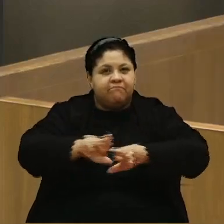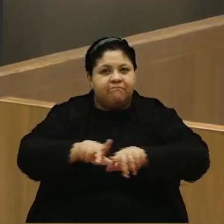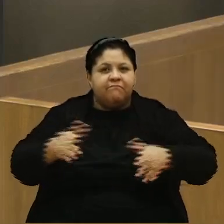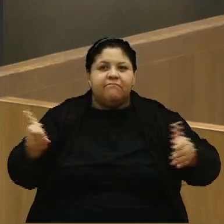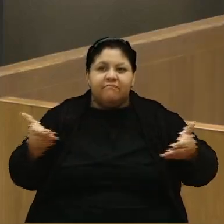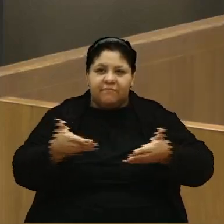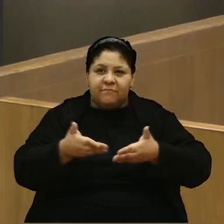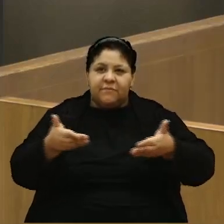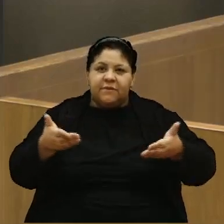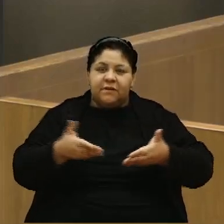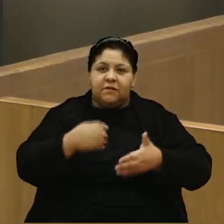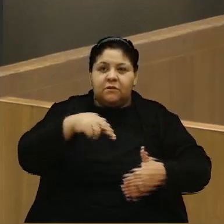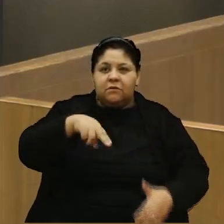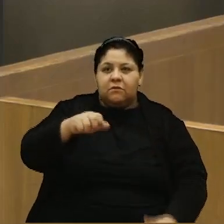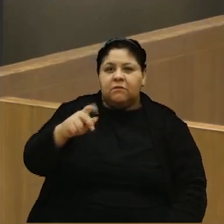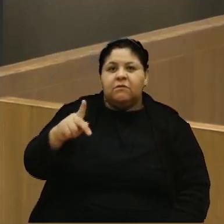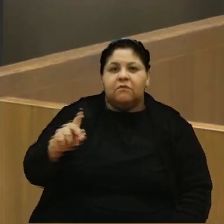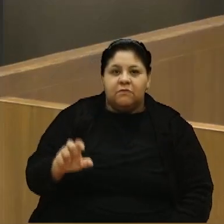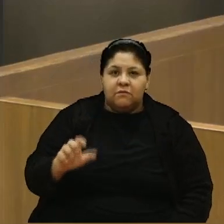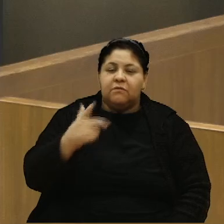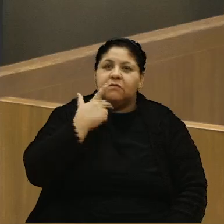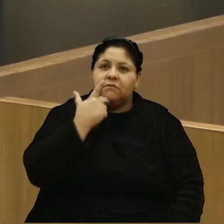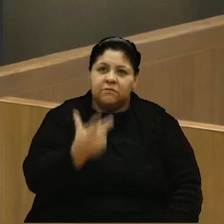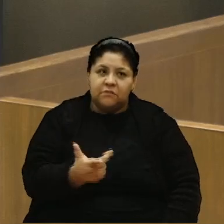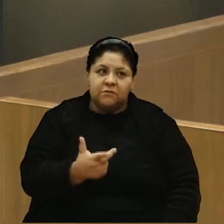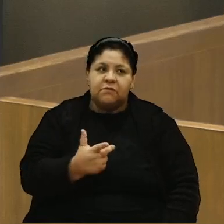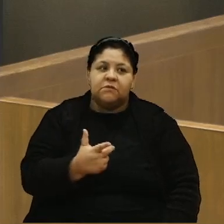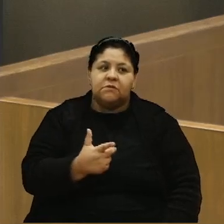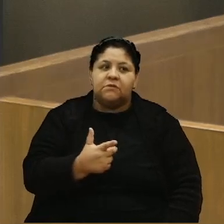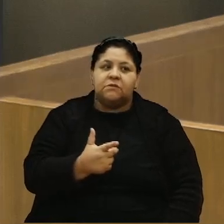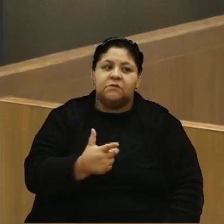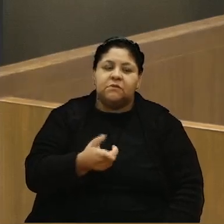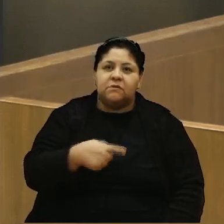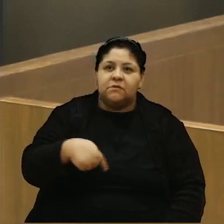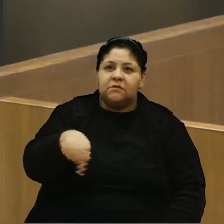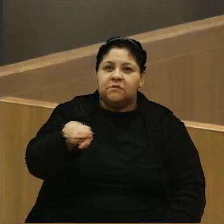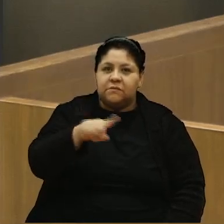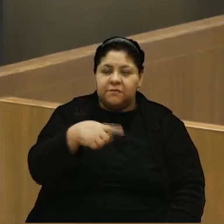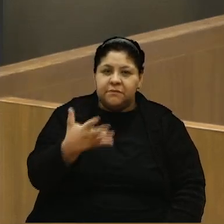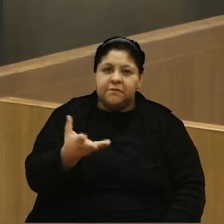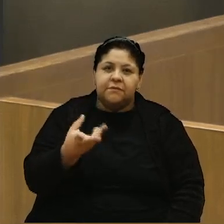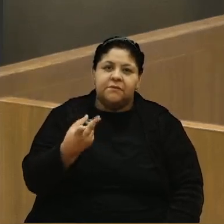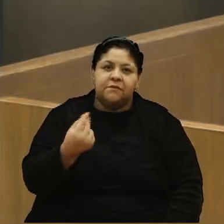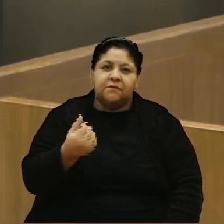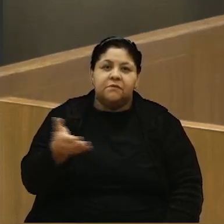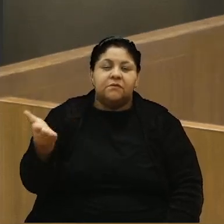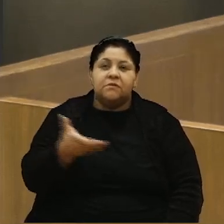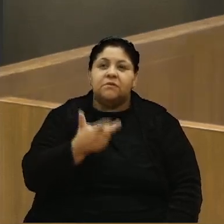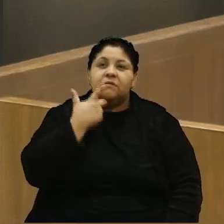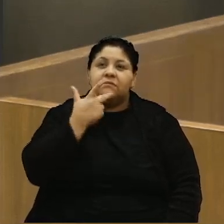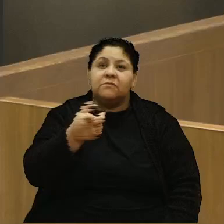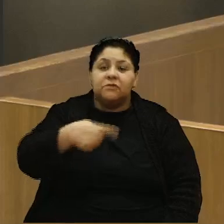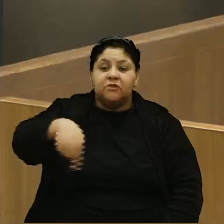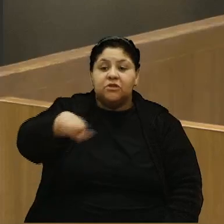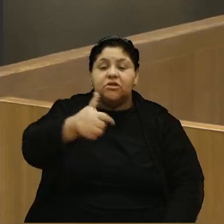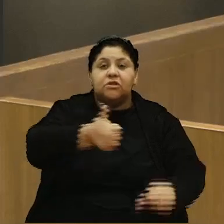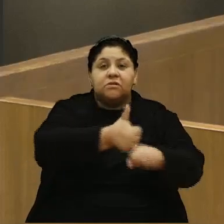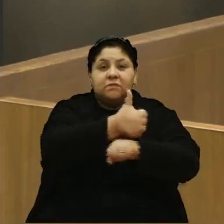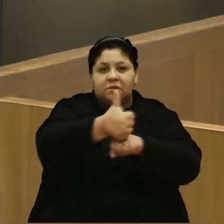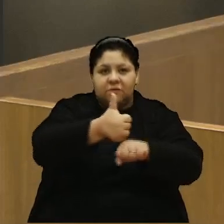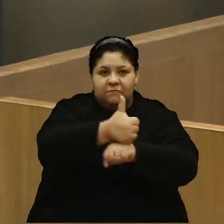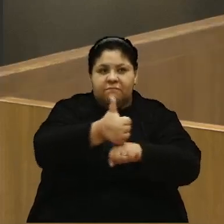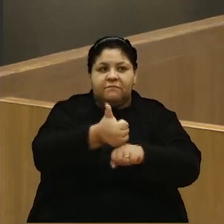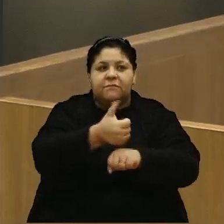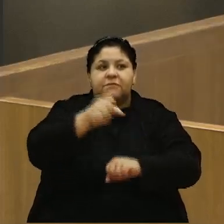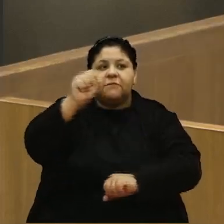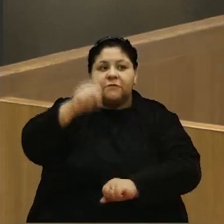agora a situação do NAP. Falando da questão ainda que a gente está falando dos nossos profissionais que estão,